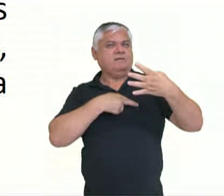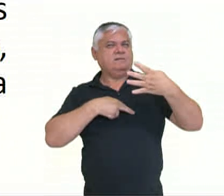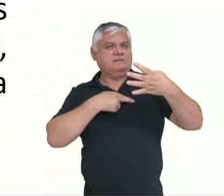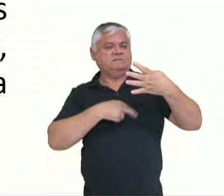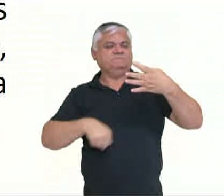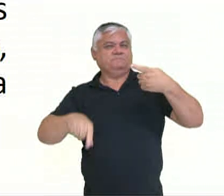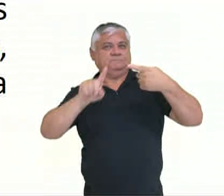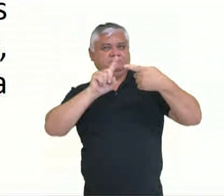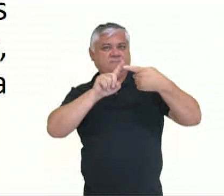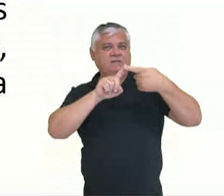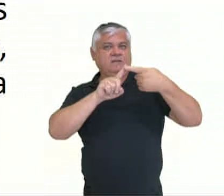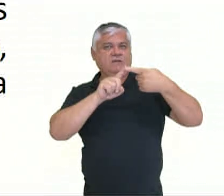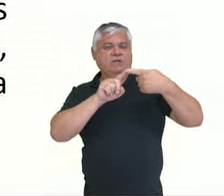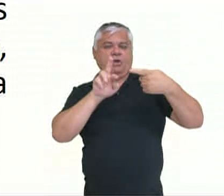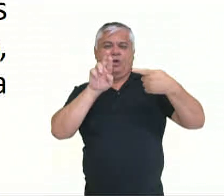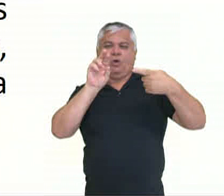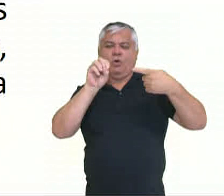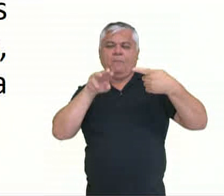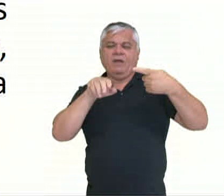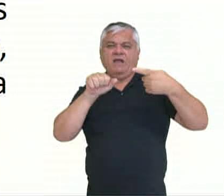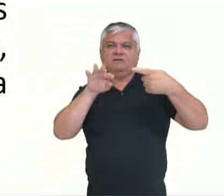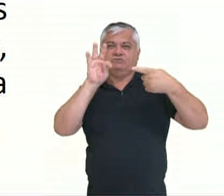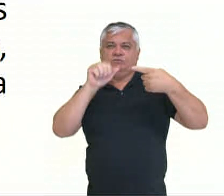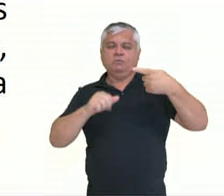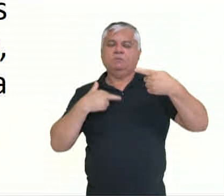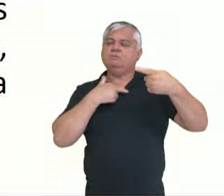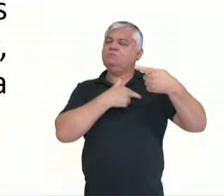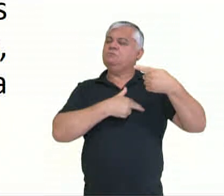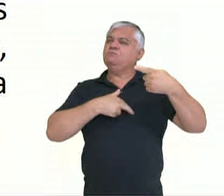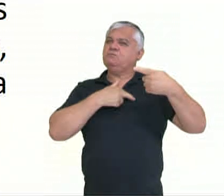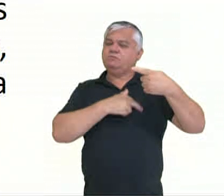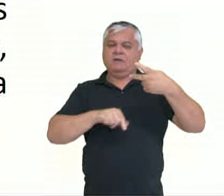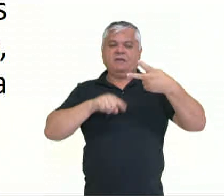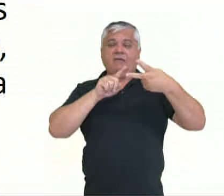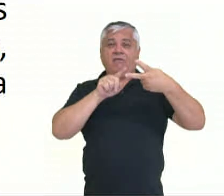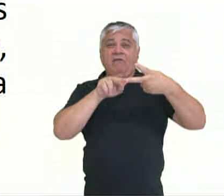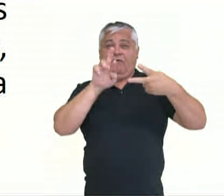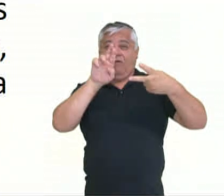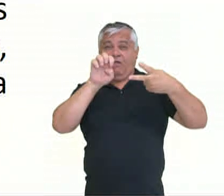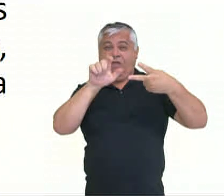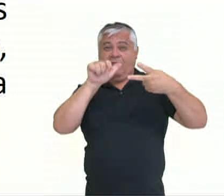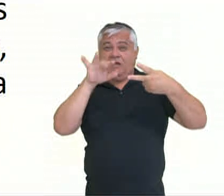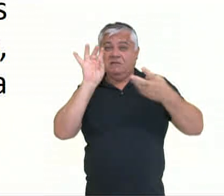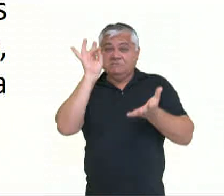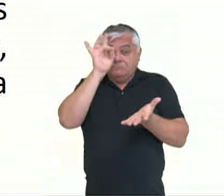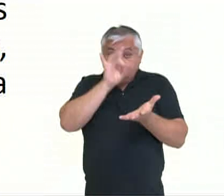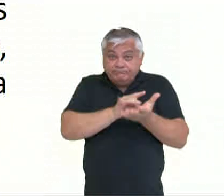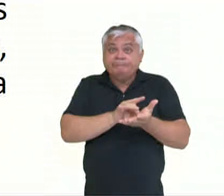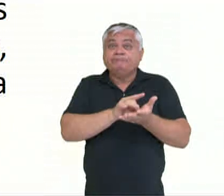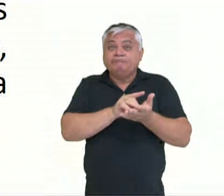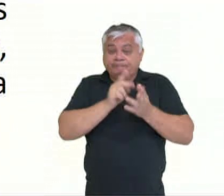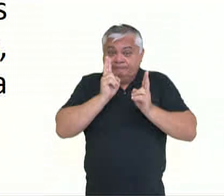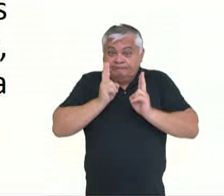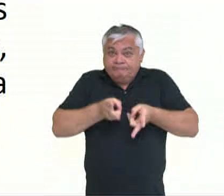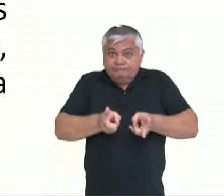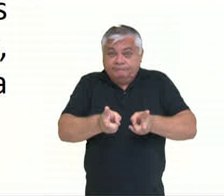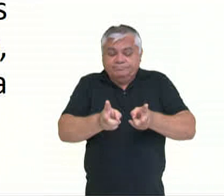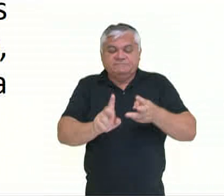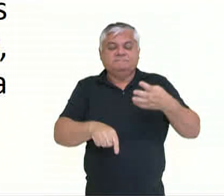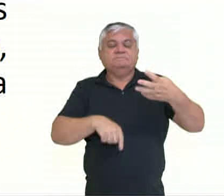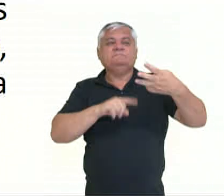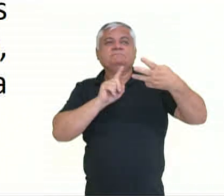O romance romântico, no romantismo, o romance realista, durante o período do